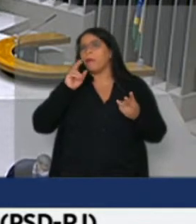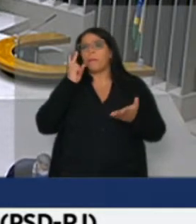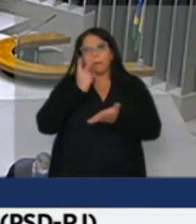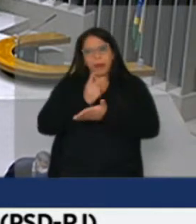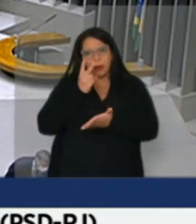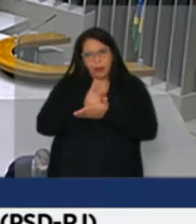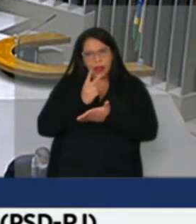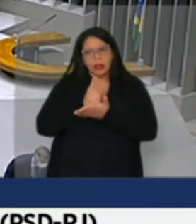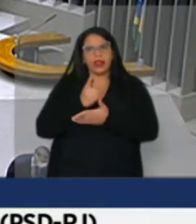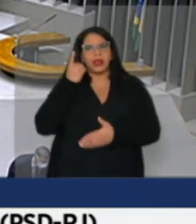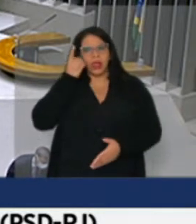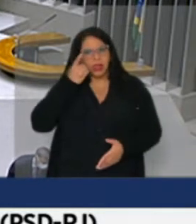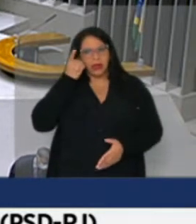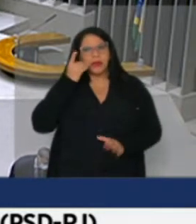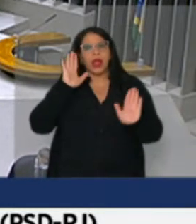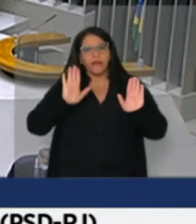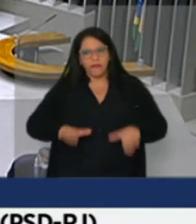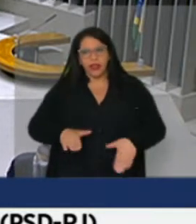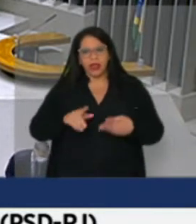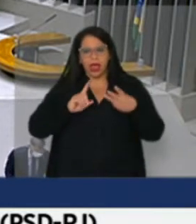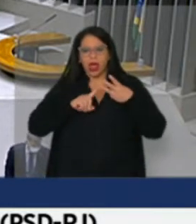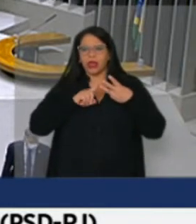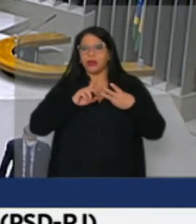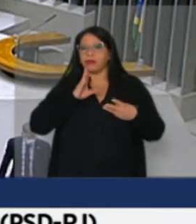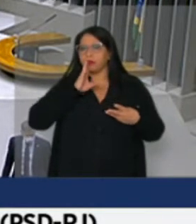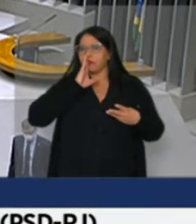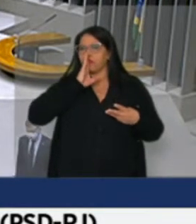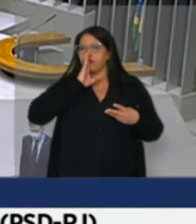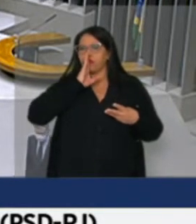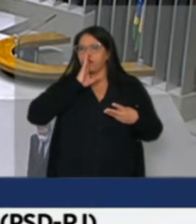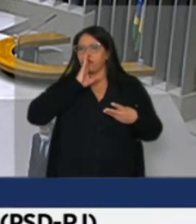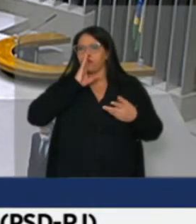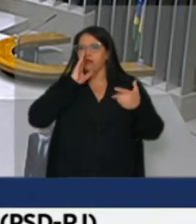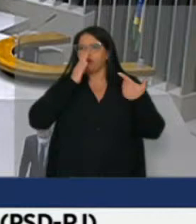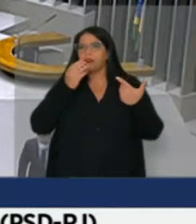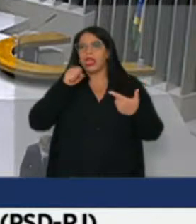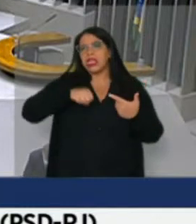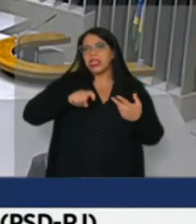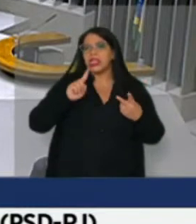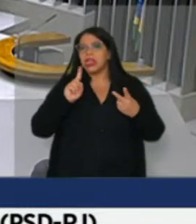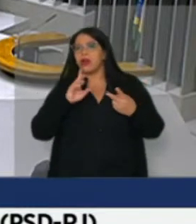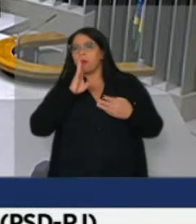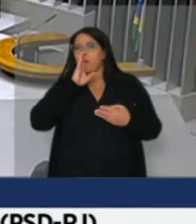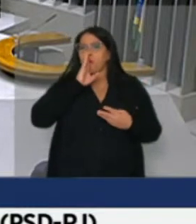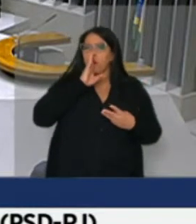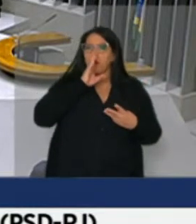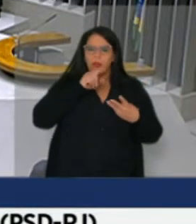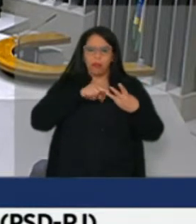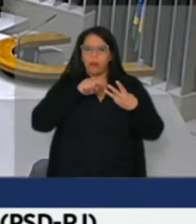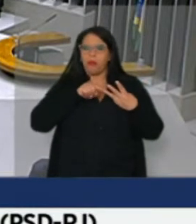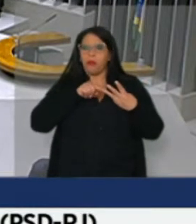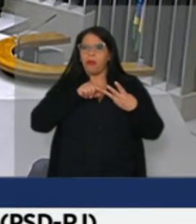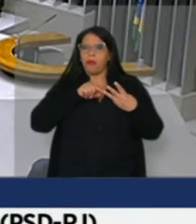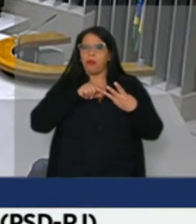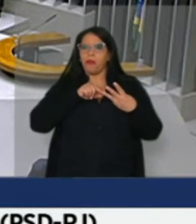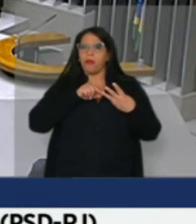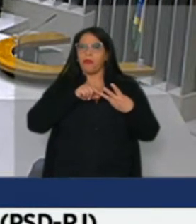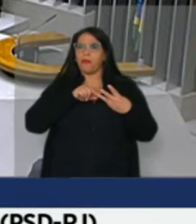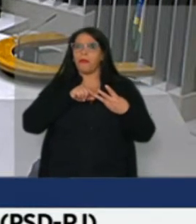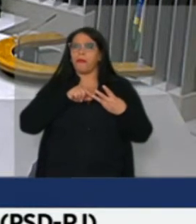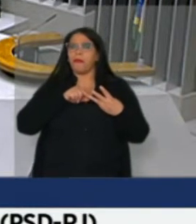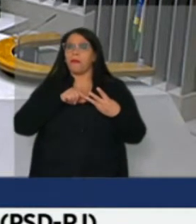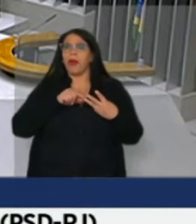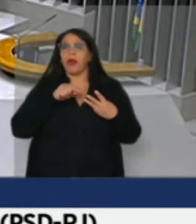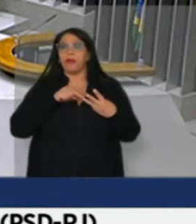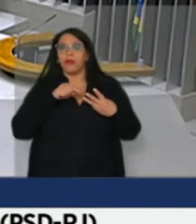permanecer parlamentar. E abstenção, não votam nem sim nem não, mas esse abstenção, voto em